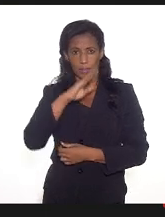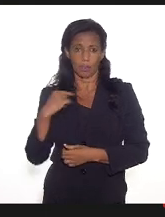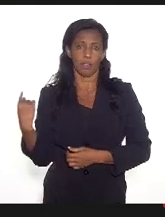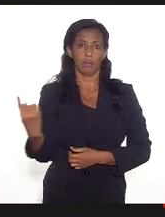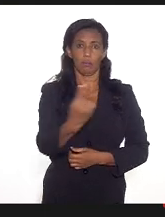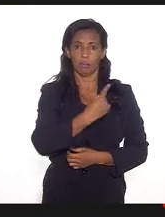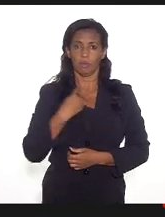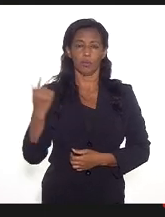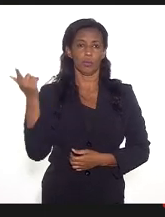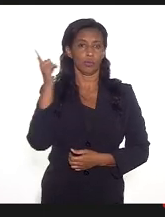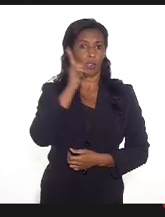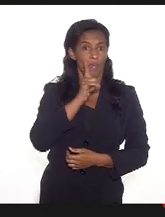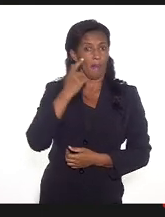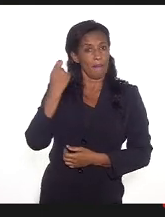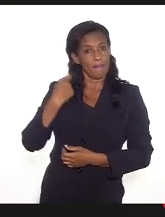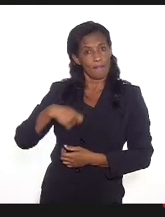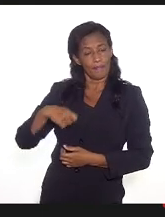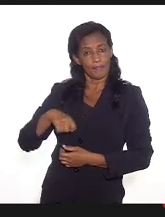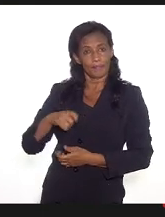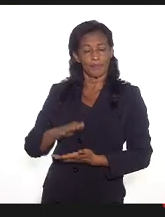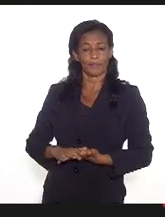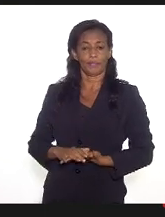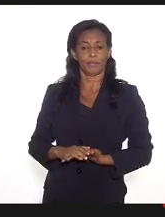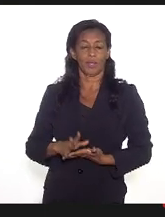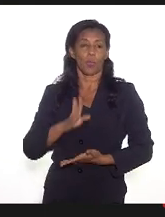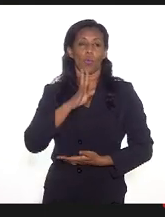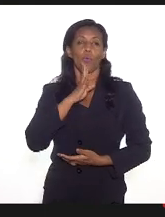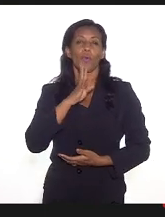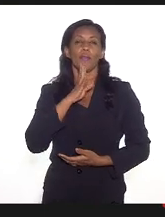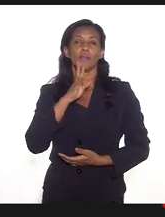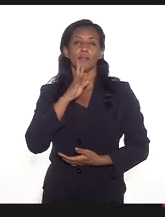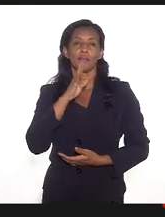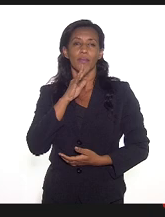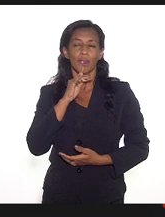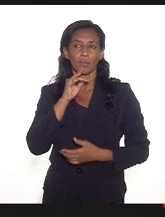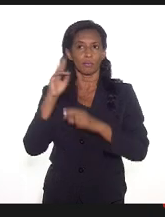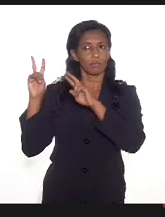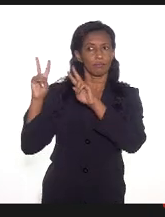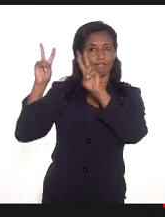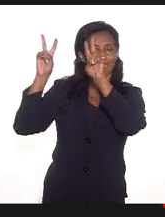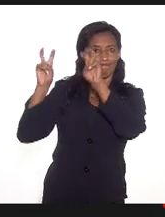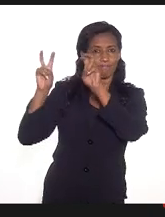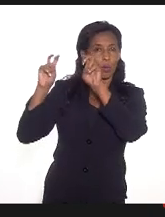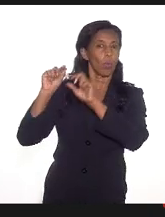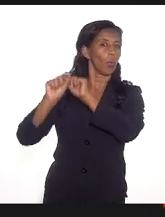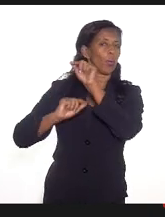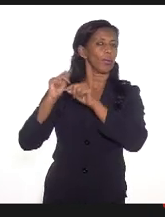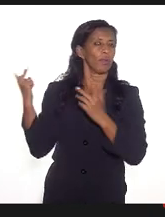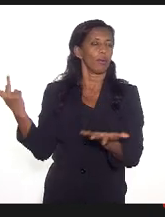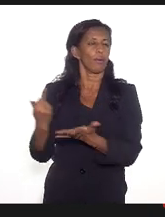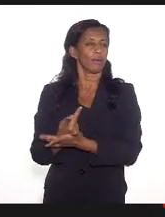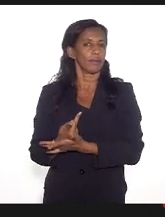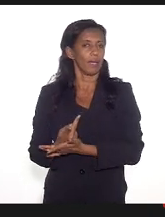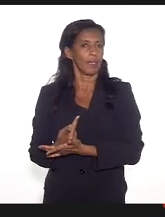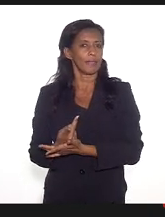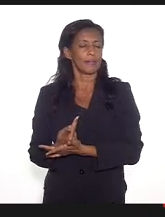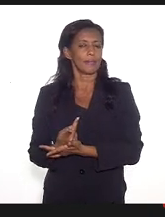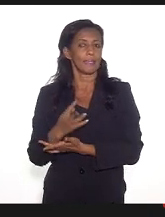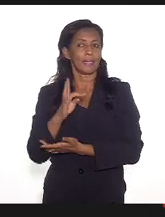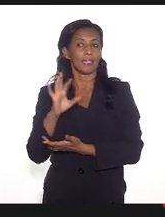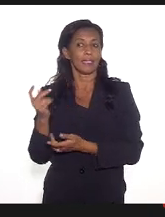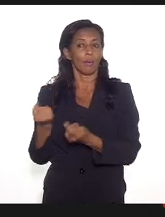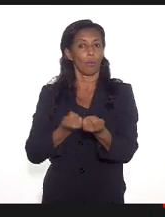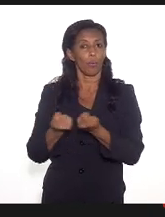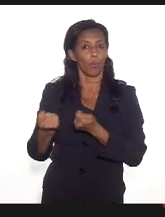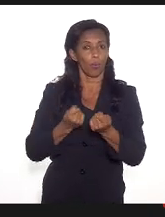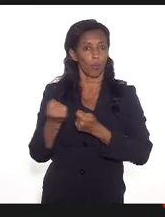possamos primeiro mensurar, ter um conhecimento sobre o que acontece em termos econômicos